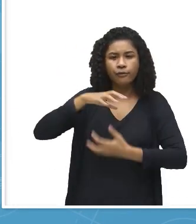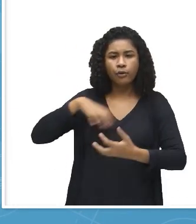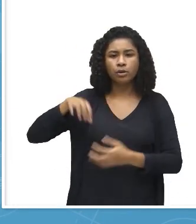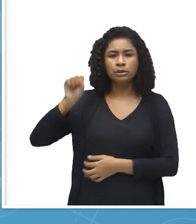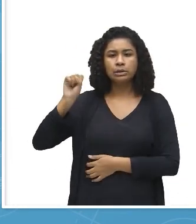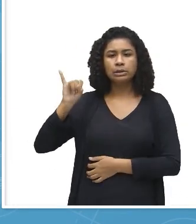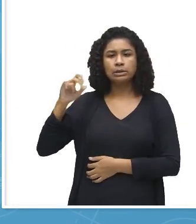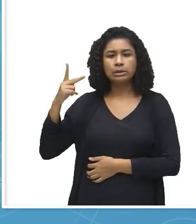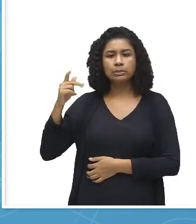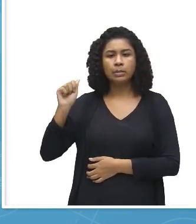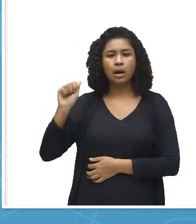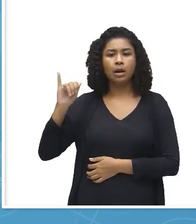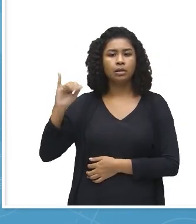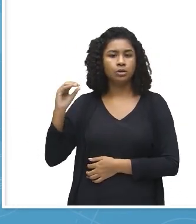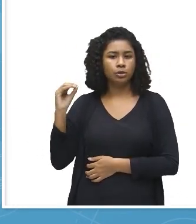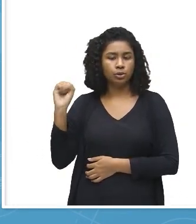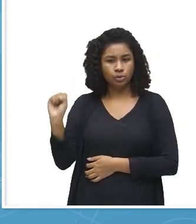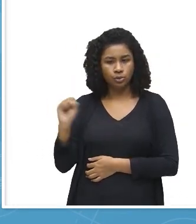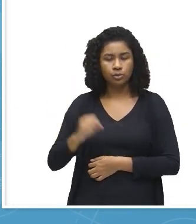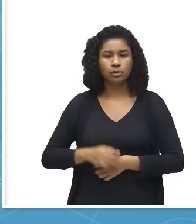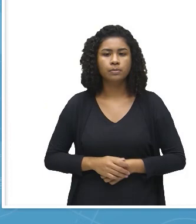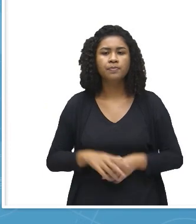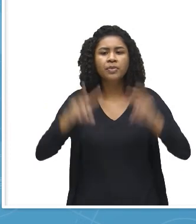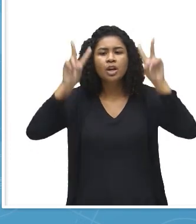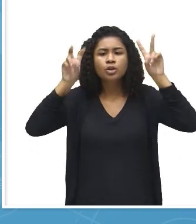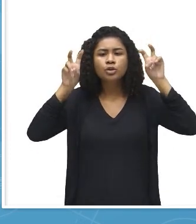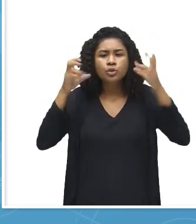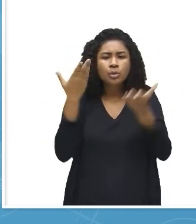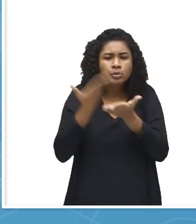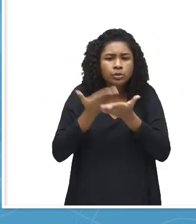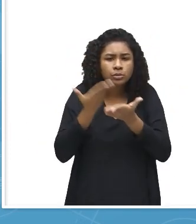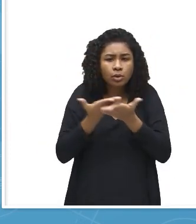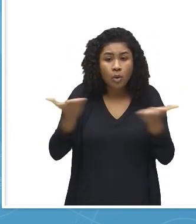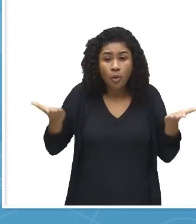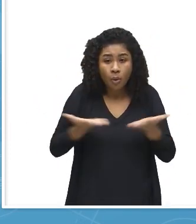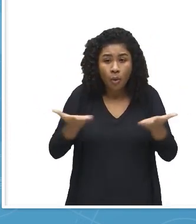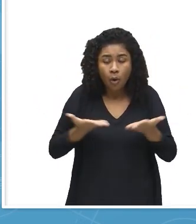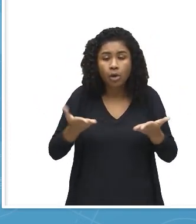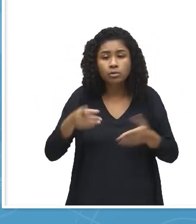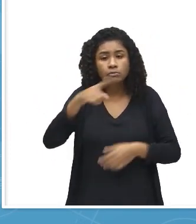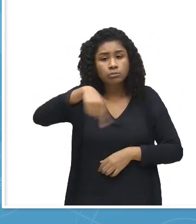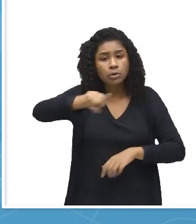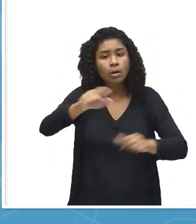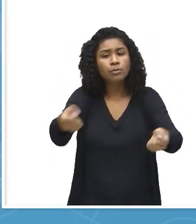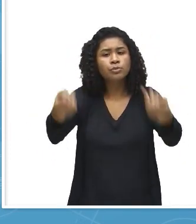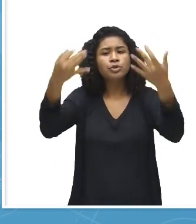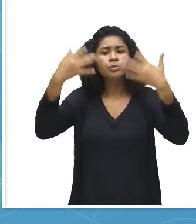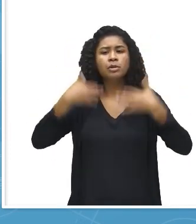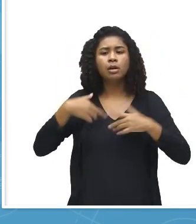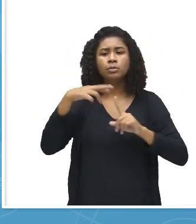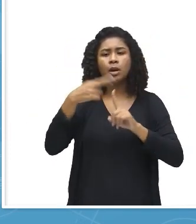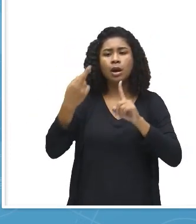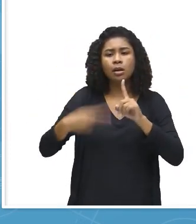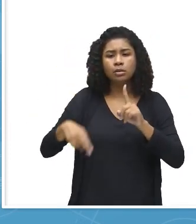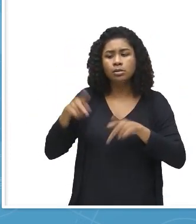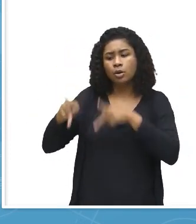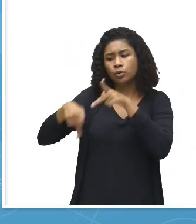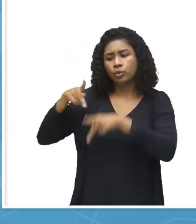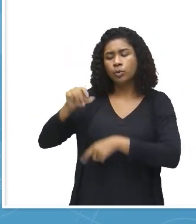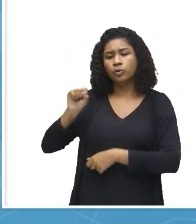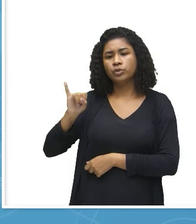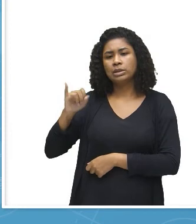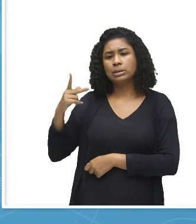que foi estudado hoje, comente sobre a influência das crenças religiosas e das